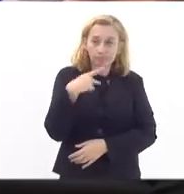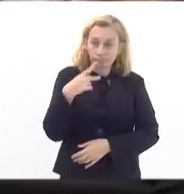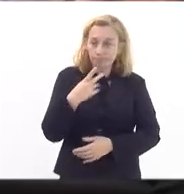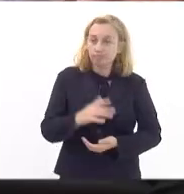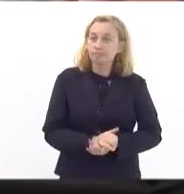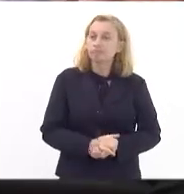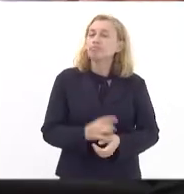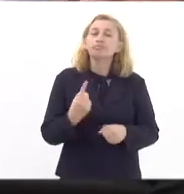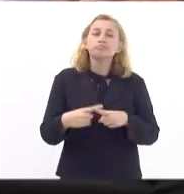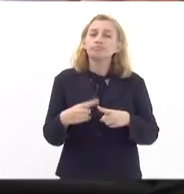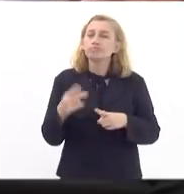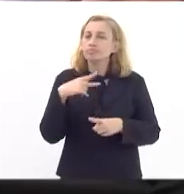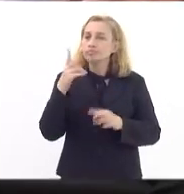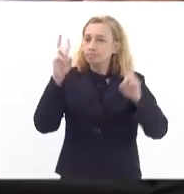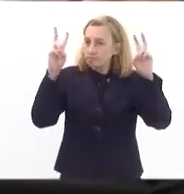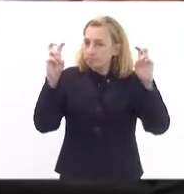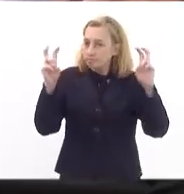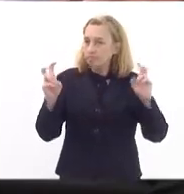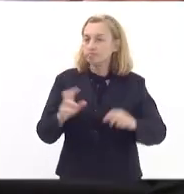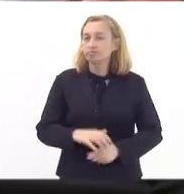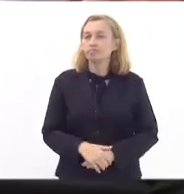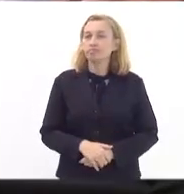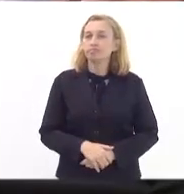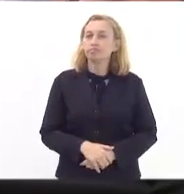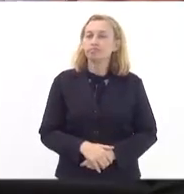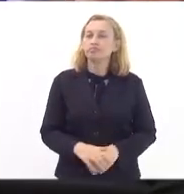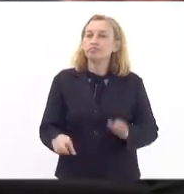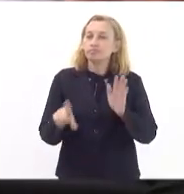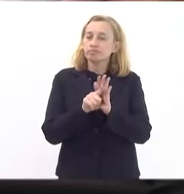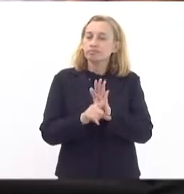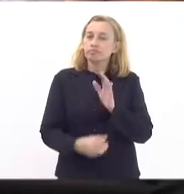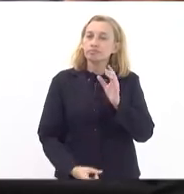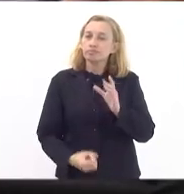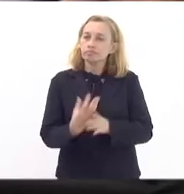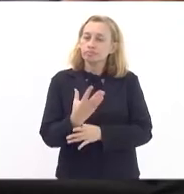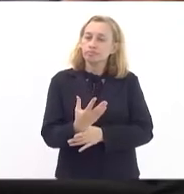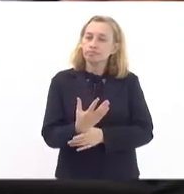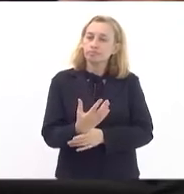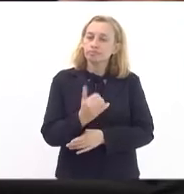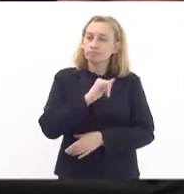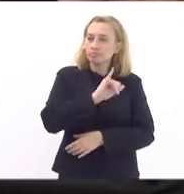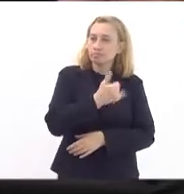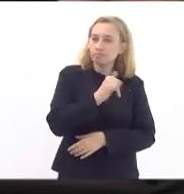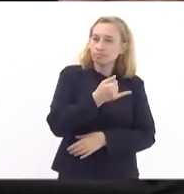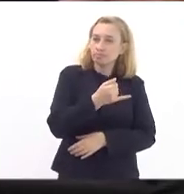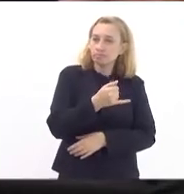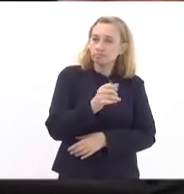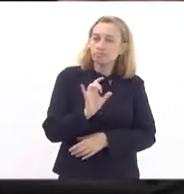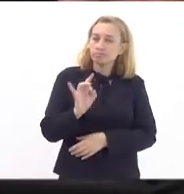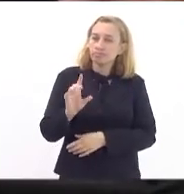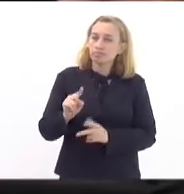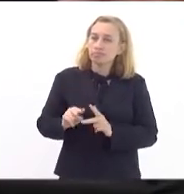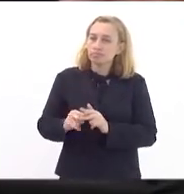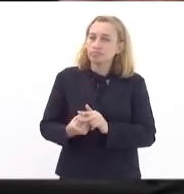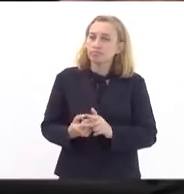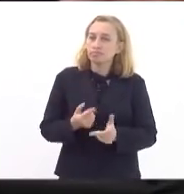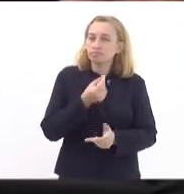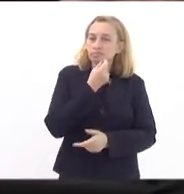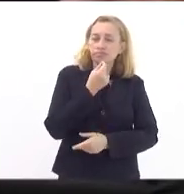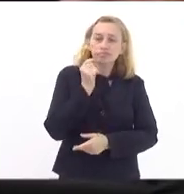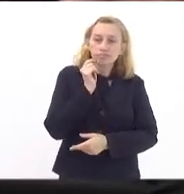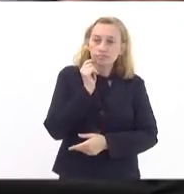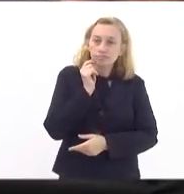por que que eu tô trazendo essas questões Por que a lei que foi promulgada em na Janeiro era só foi regulamentada em